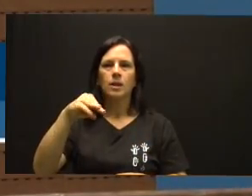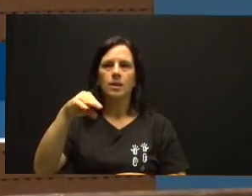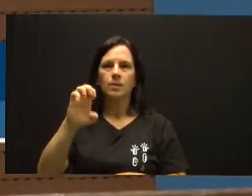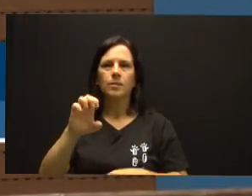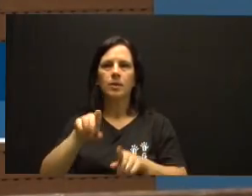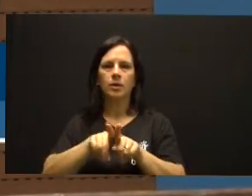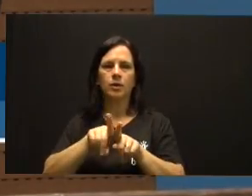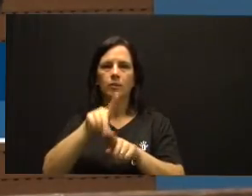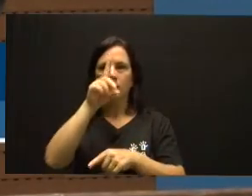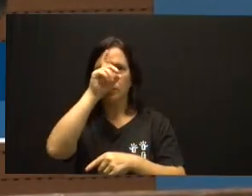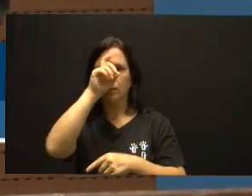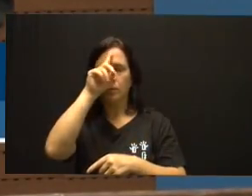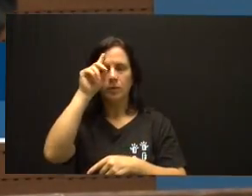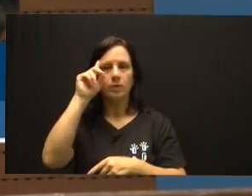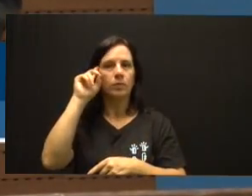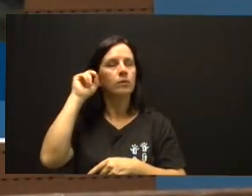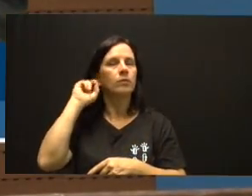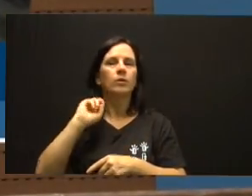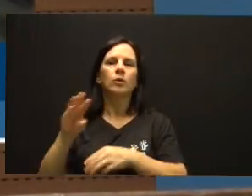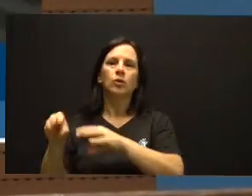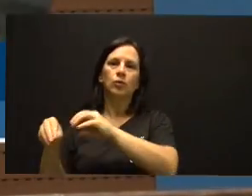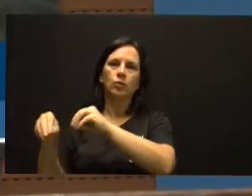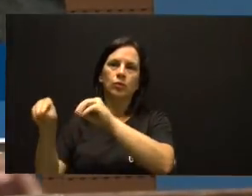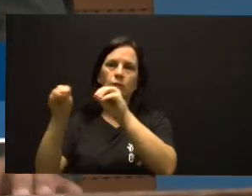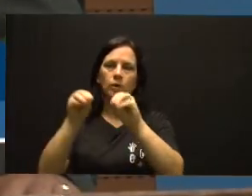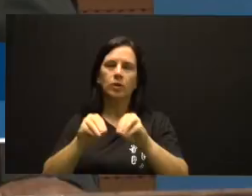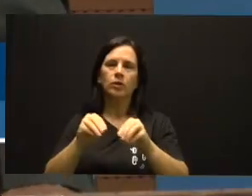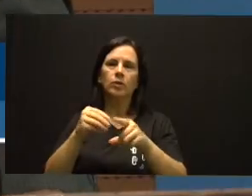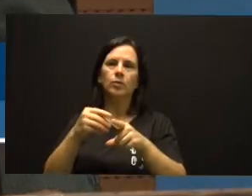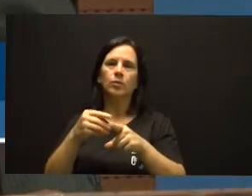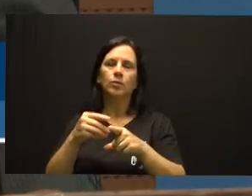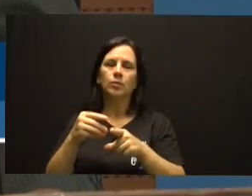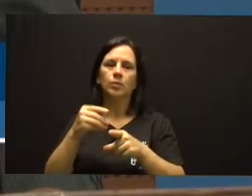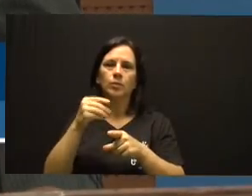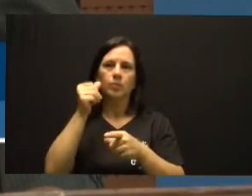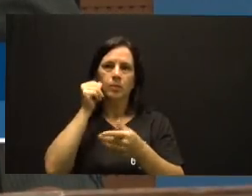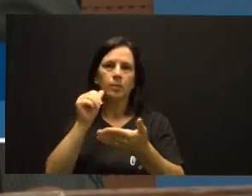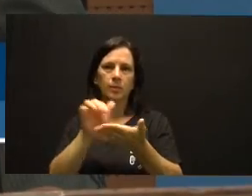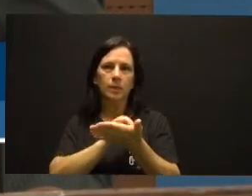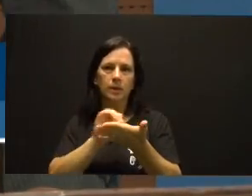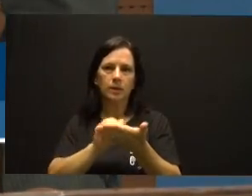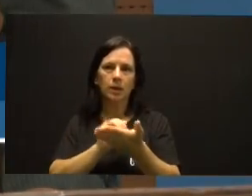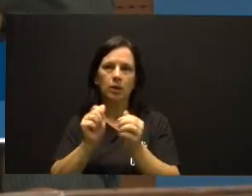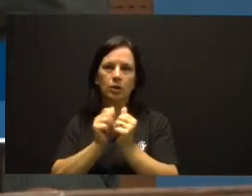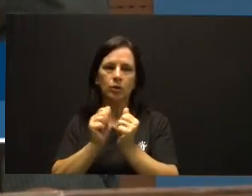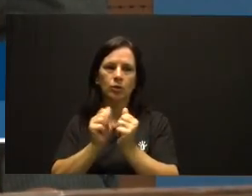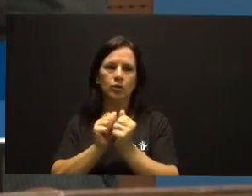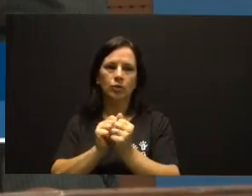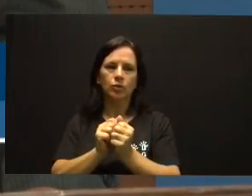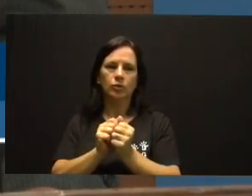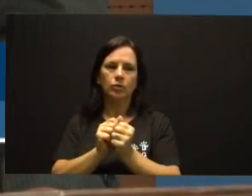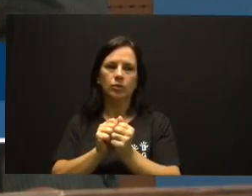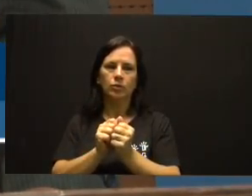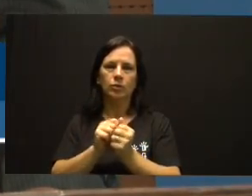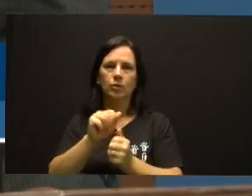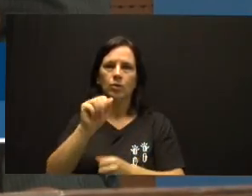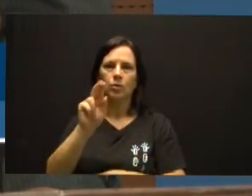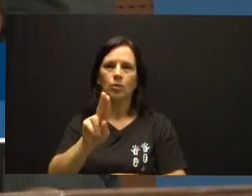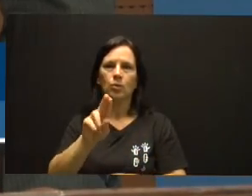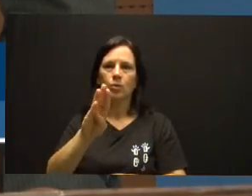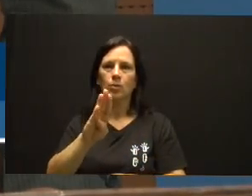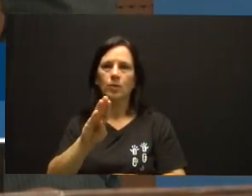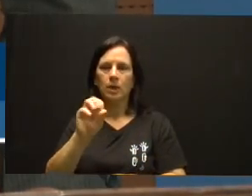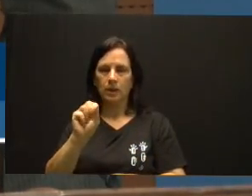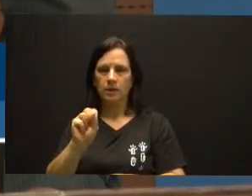Infelizmente, ele foi retirado de lá pela secretária e está junto com a UBS.